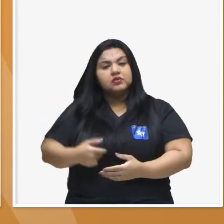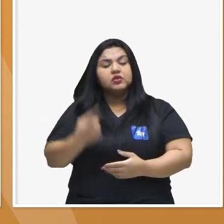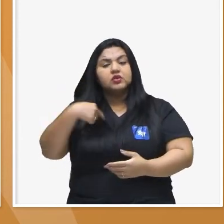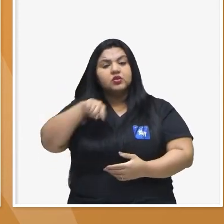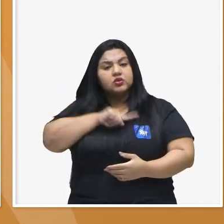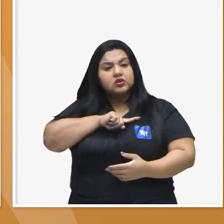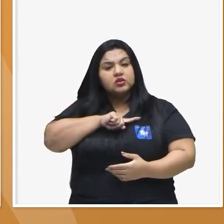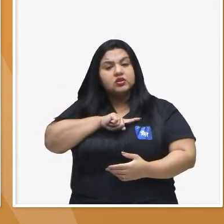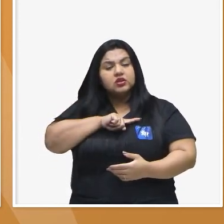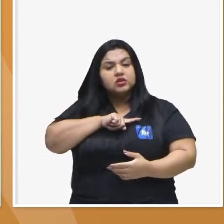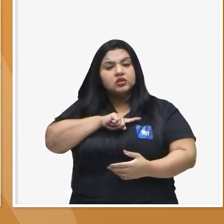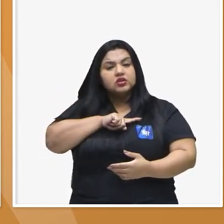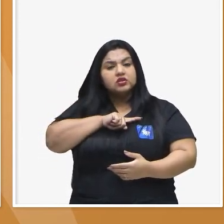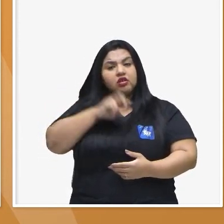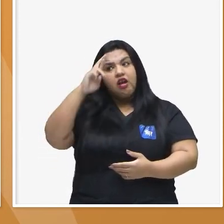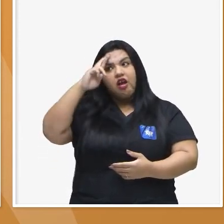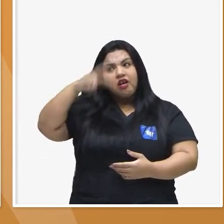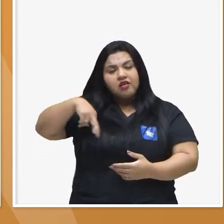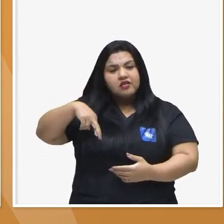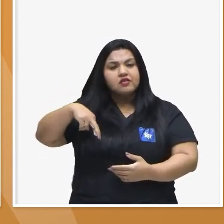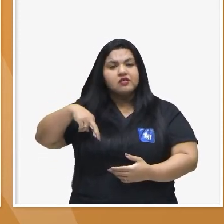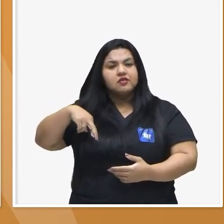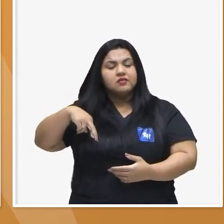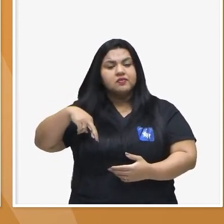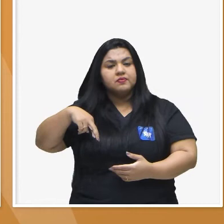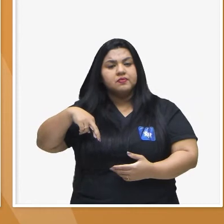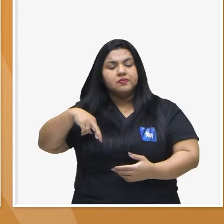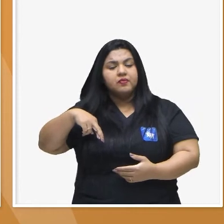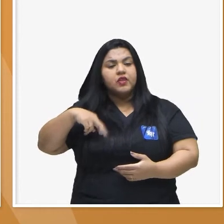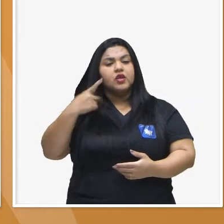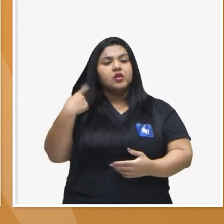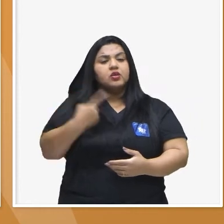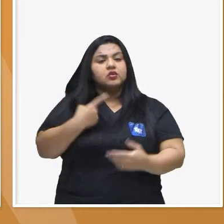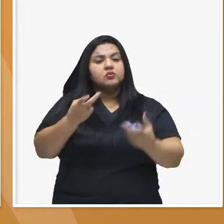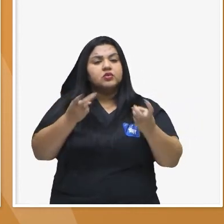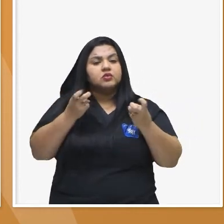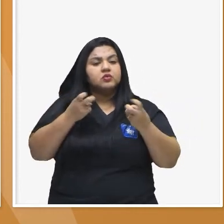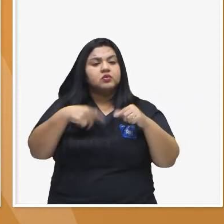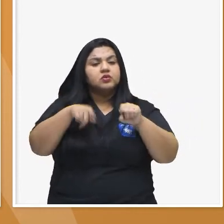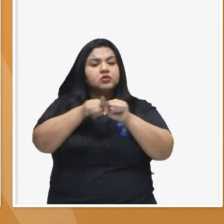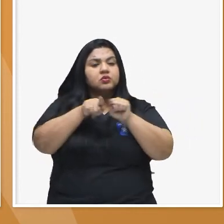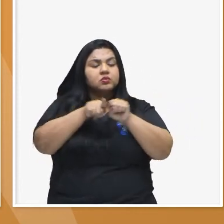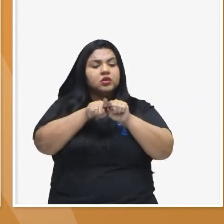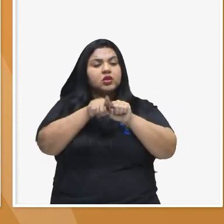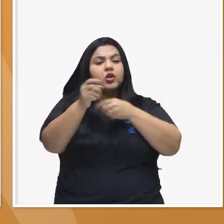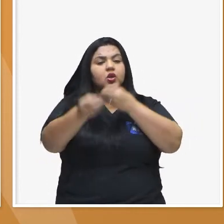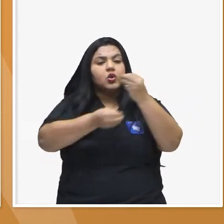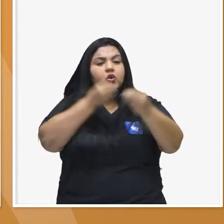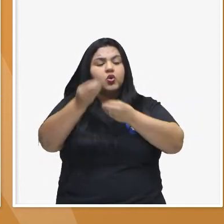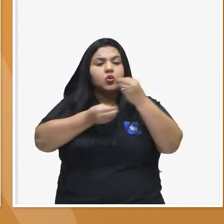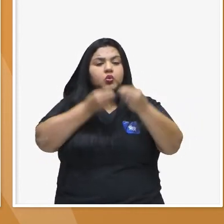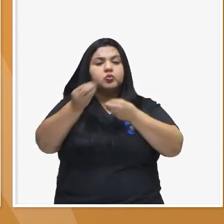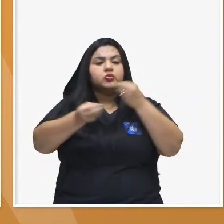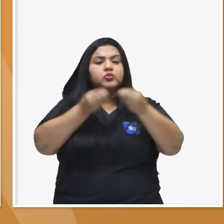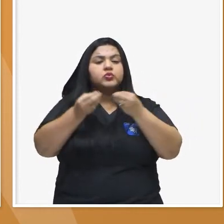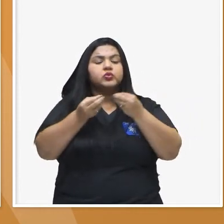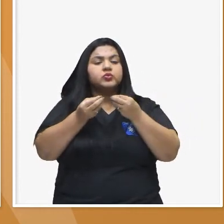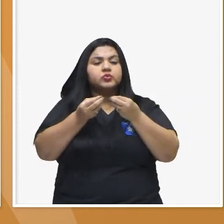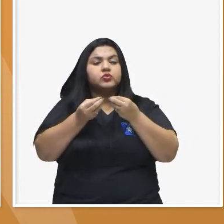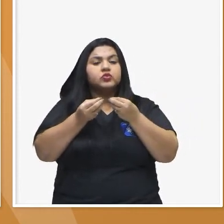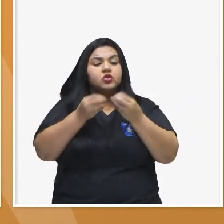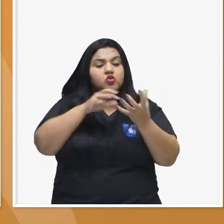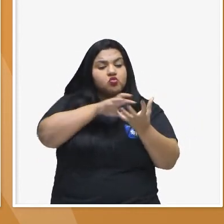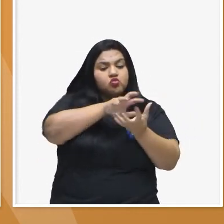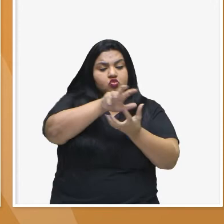nossa racionalidade. E nós percebemos também na nossa relação com o mundo simbólico, né? Que é o mundo